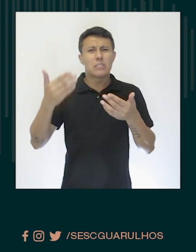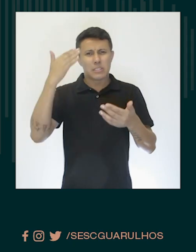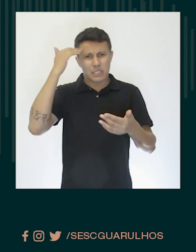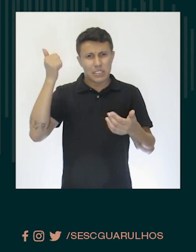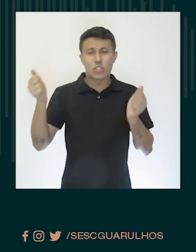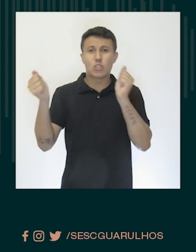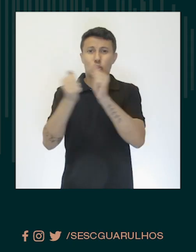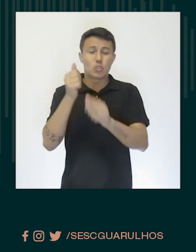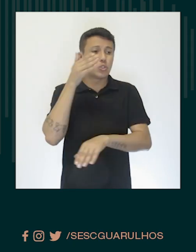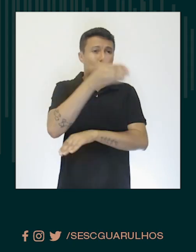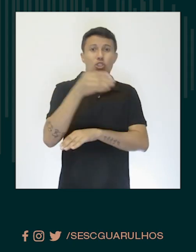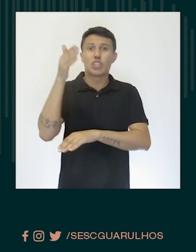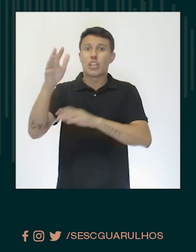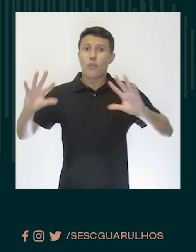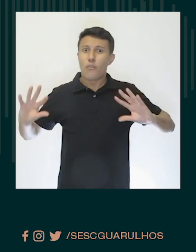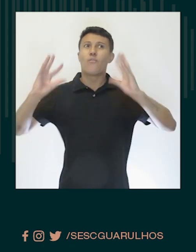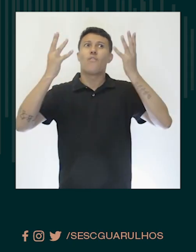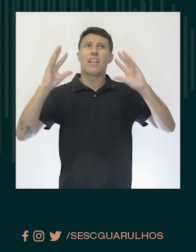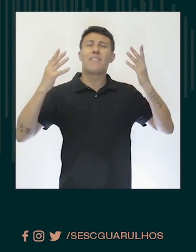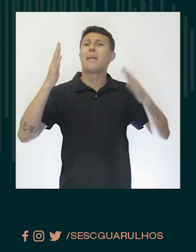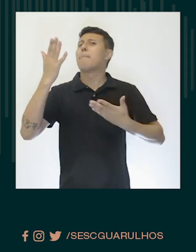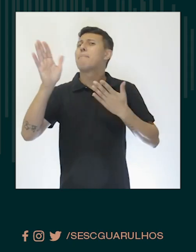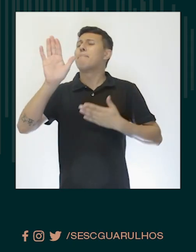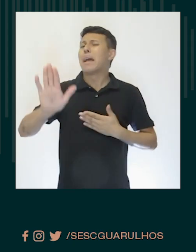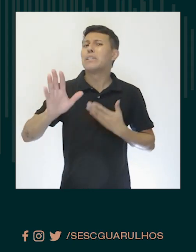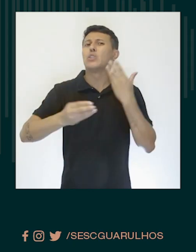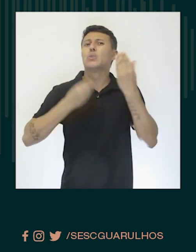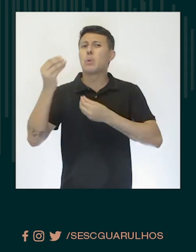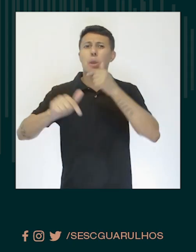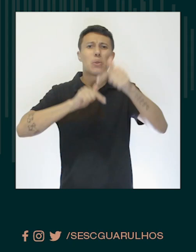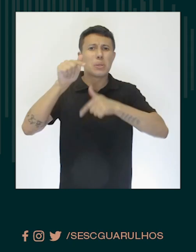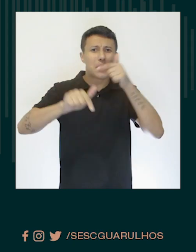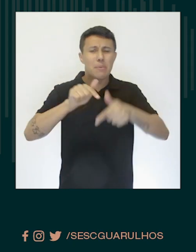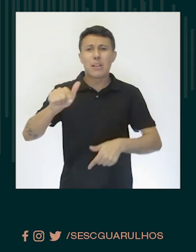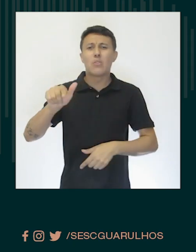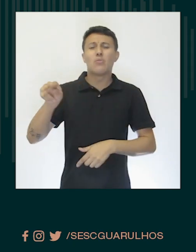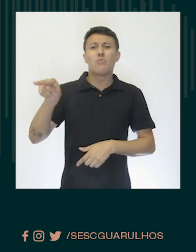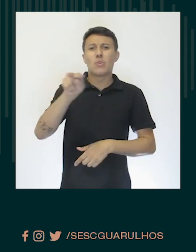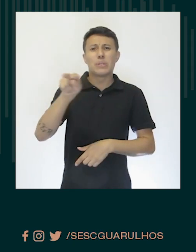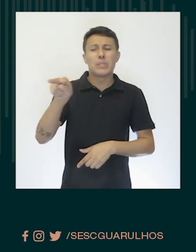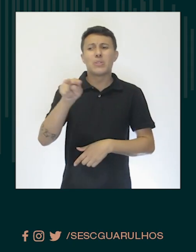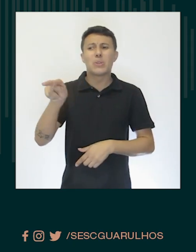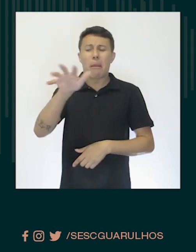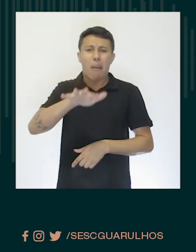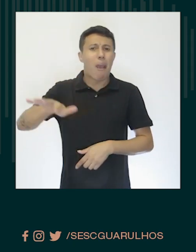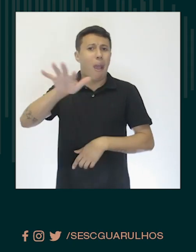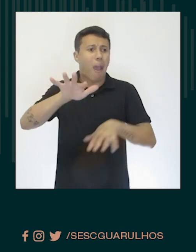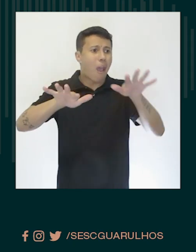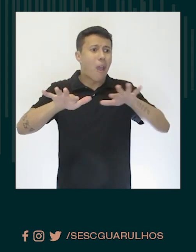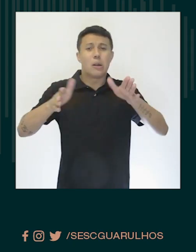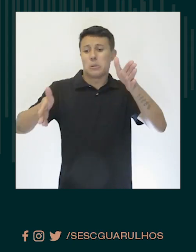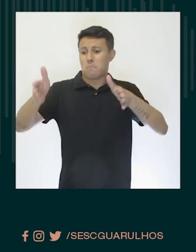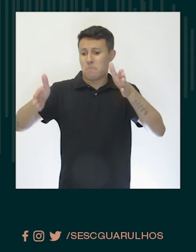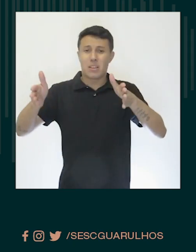diretamente à realização de eventos, e como tem sido o trabalho, como vocês têm trabalhado ou não durante esse período, né?